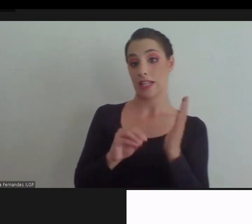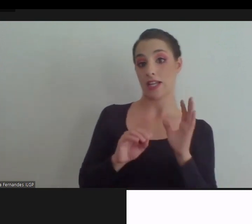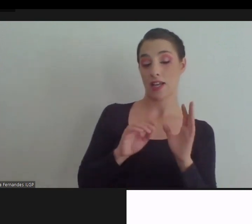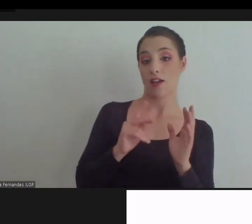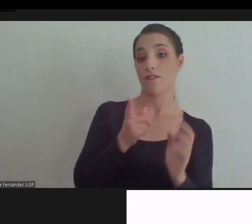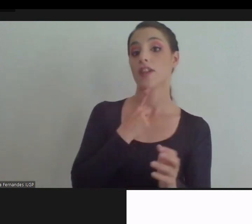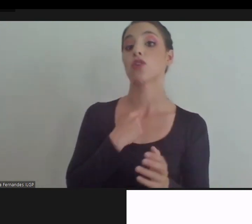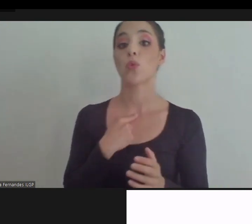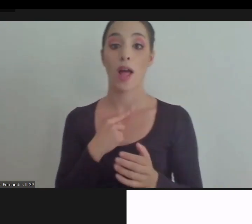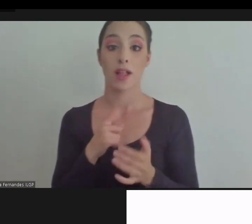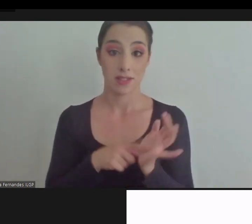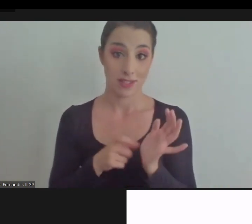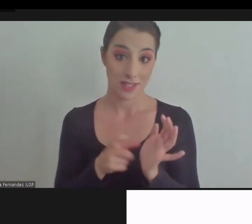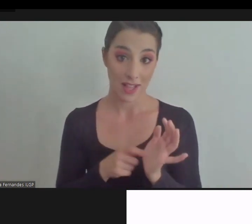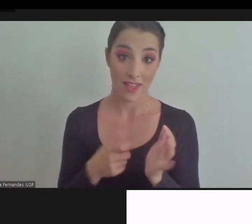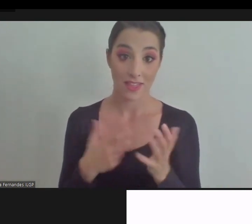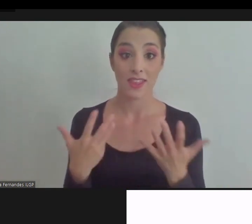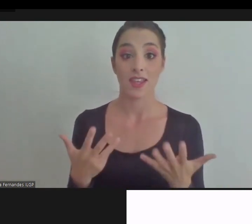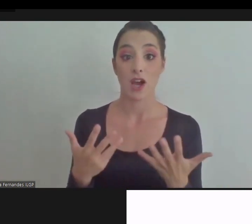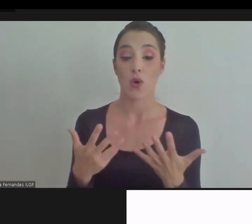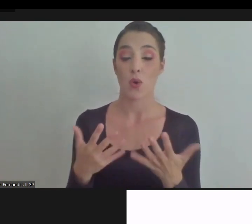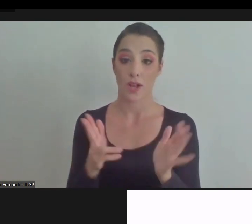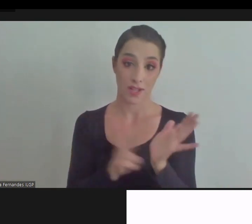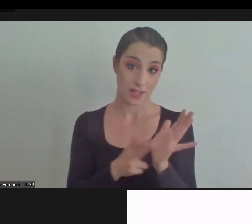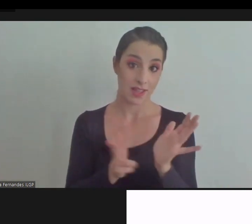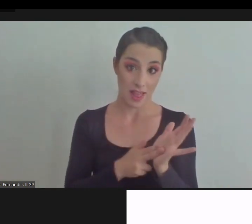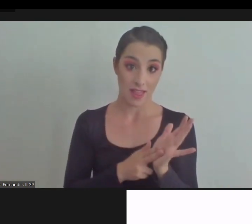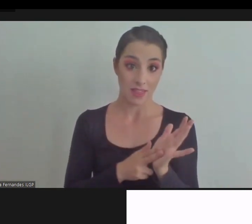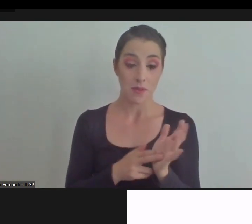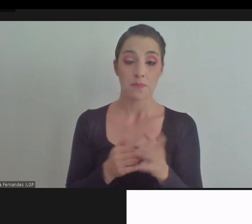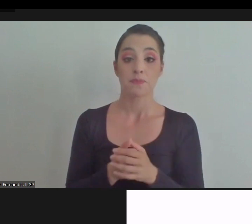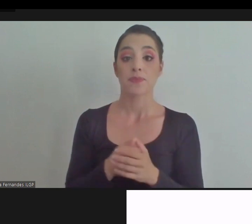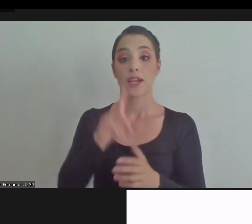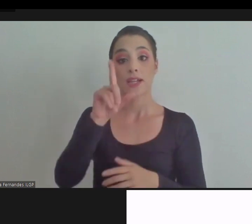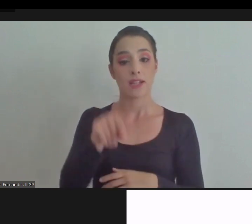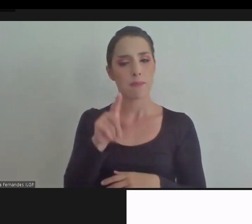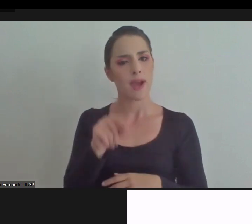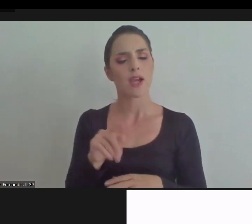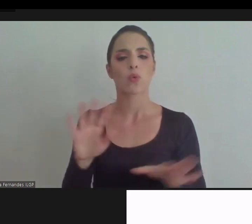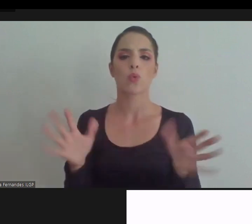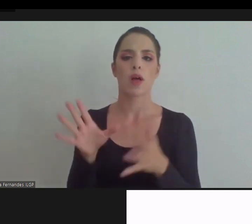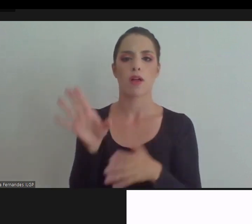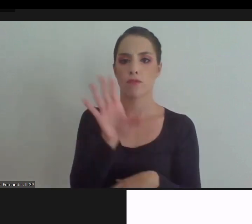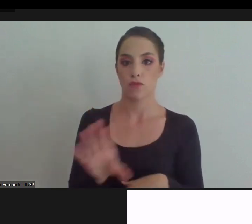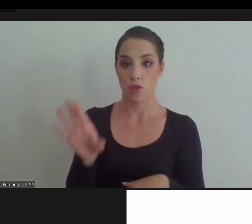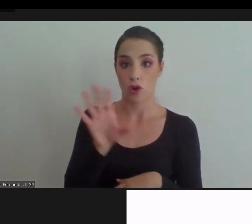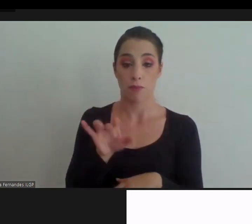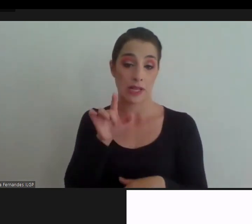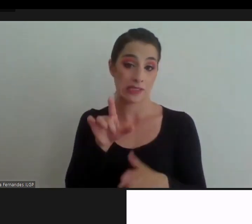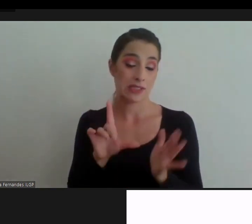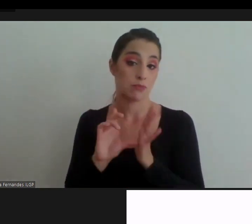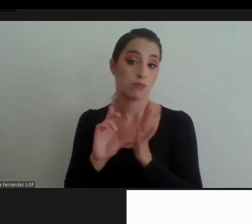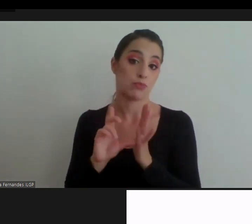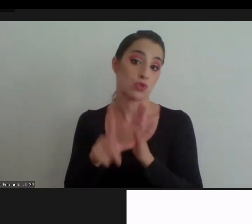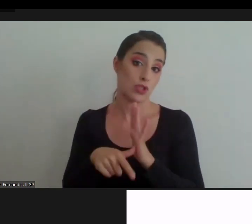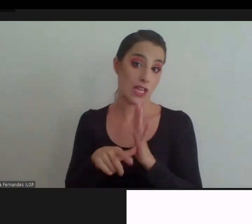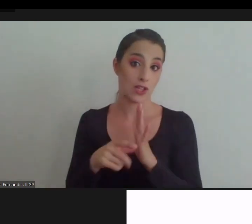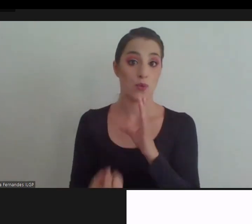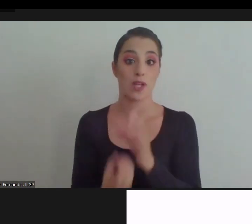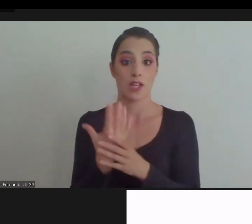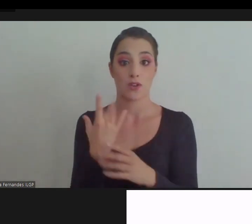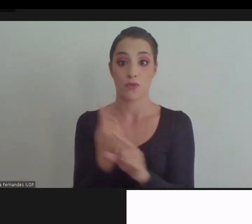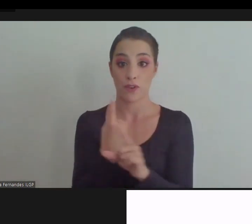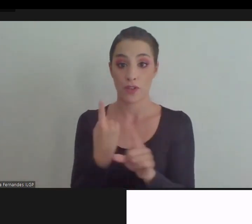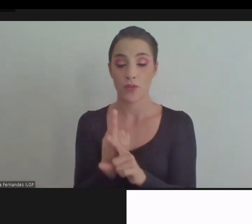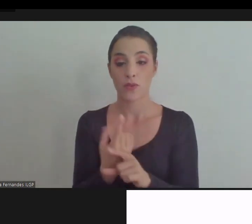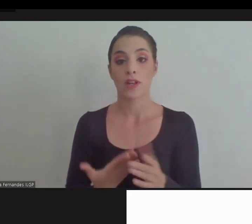a Secretaria Virtual uma necessidade e agora uma realidade? E também de que forma é que este projeto inovador está a